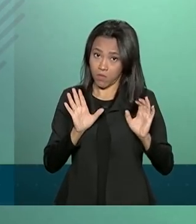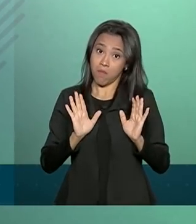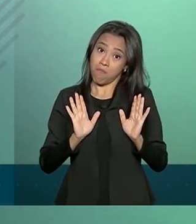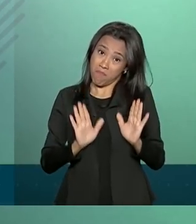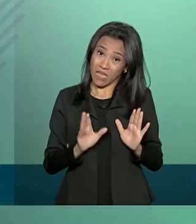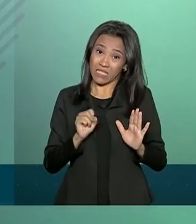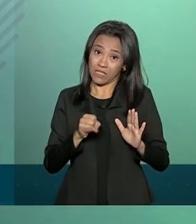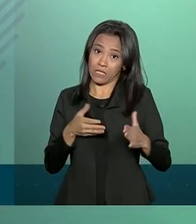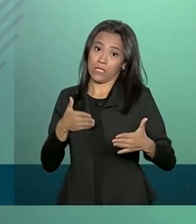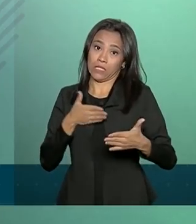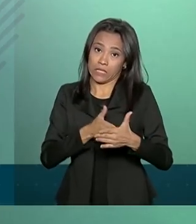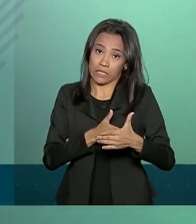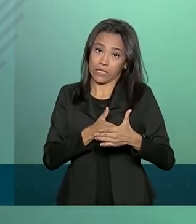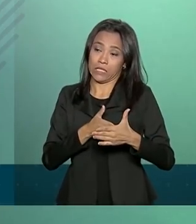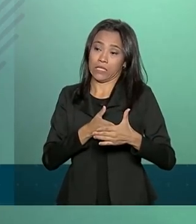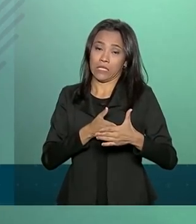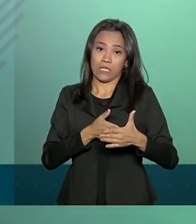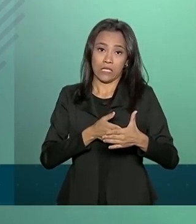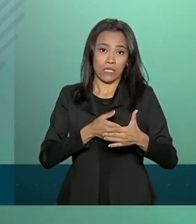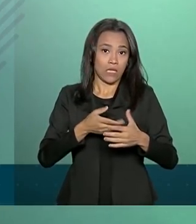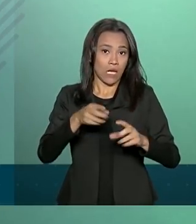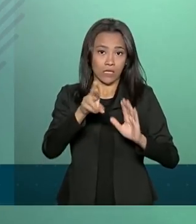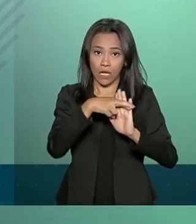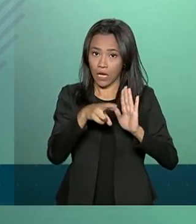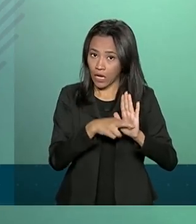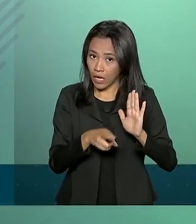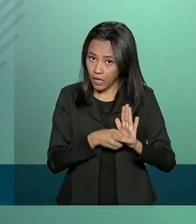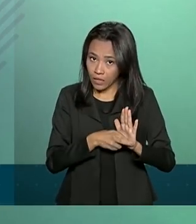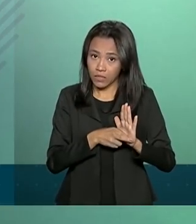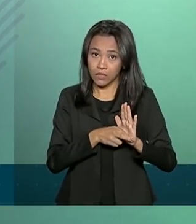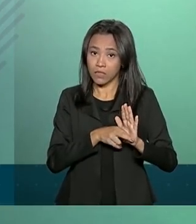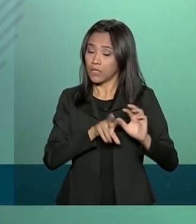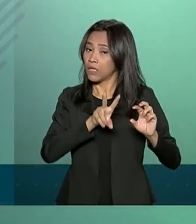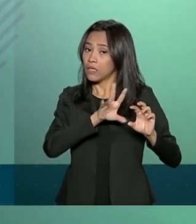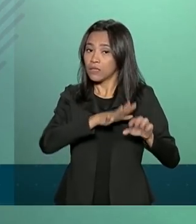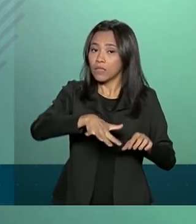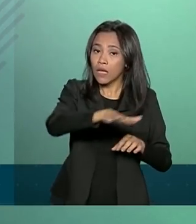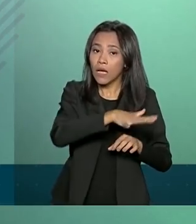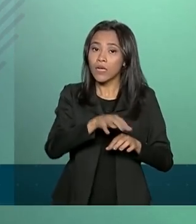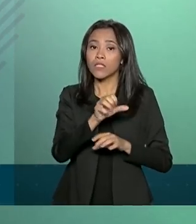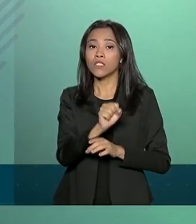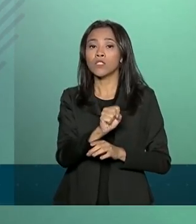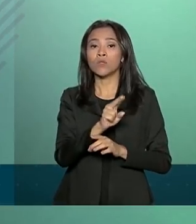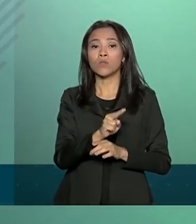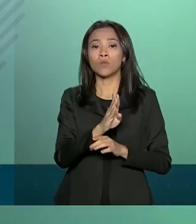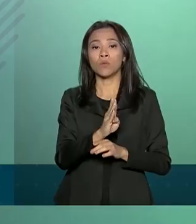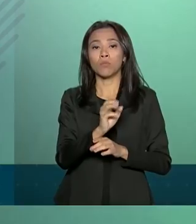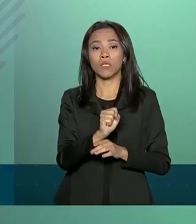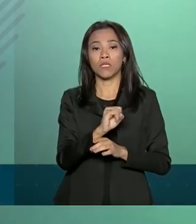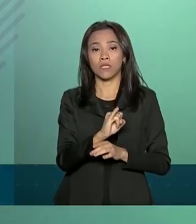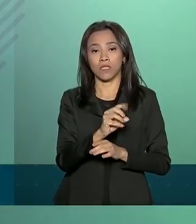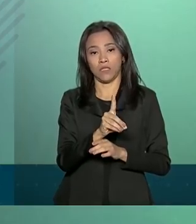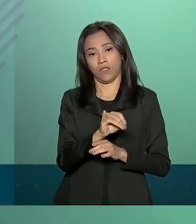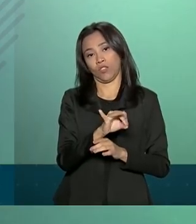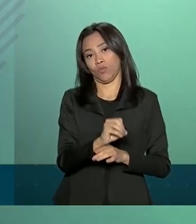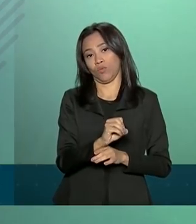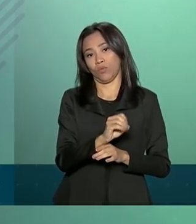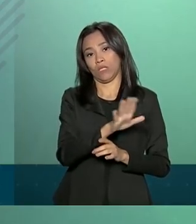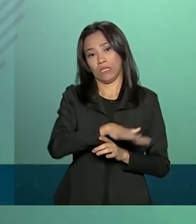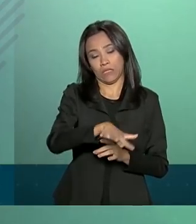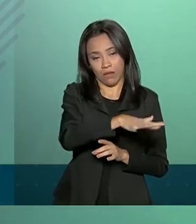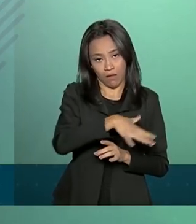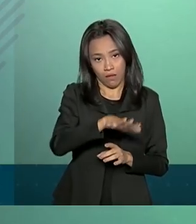restritas às regras para subsídios industriais o brasil vai propor regras para